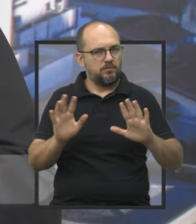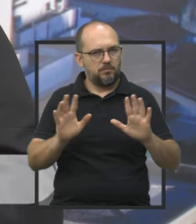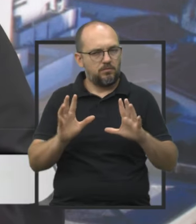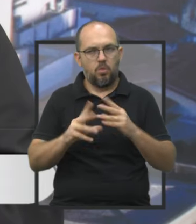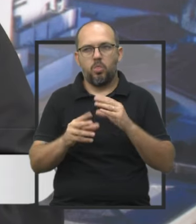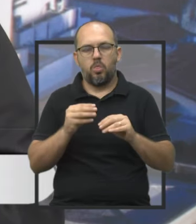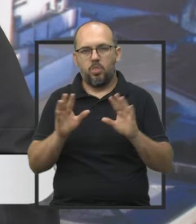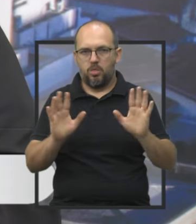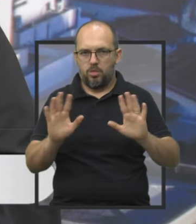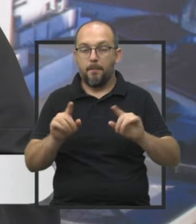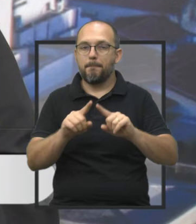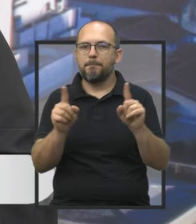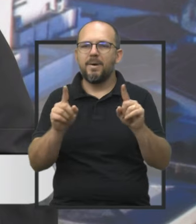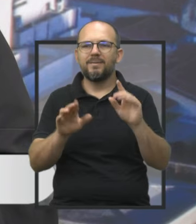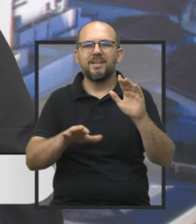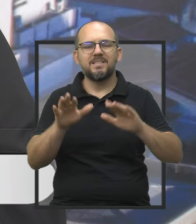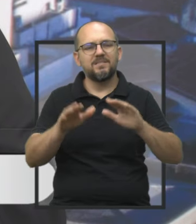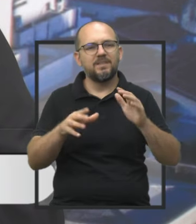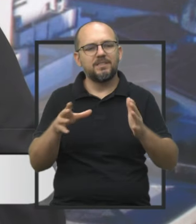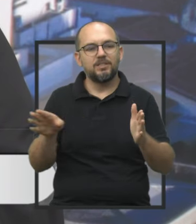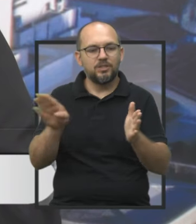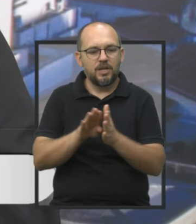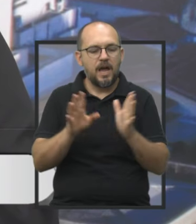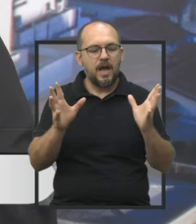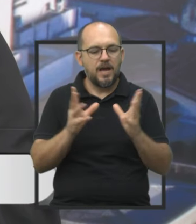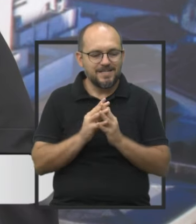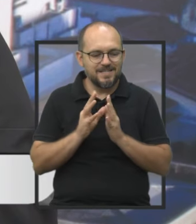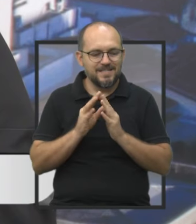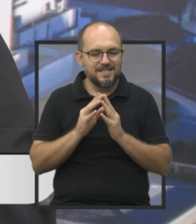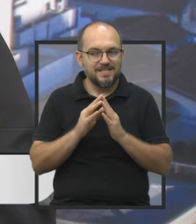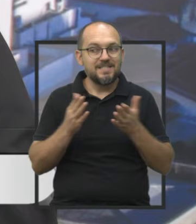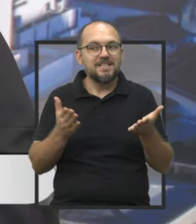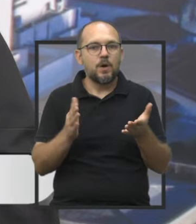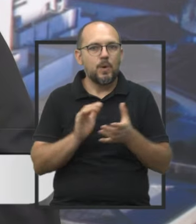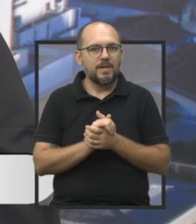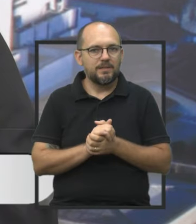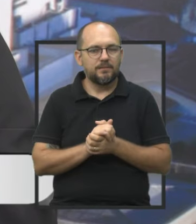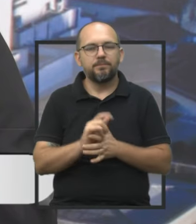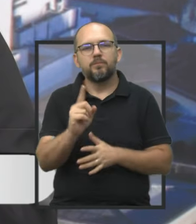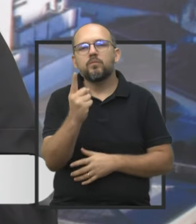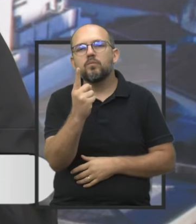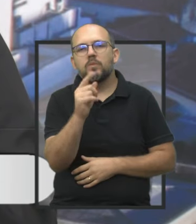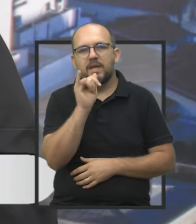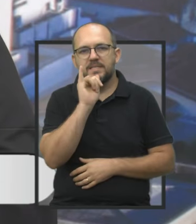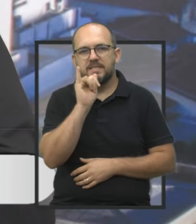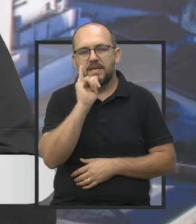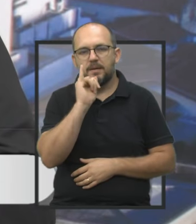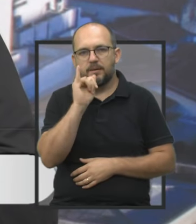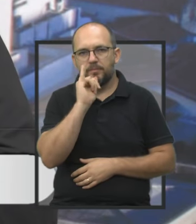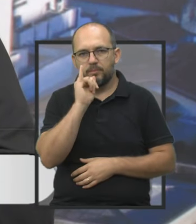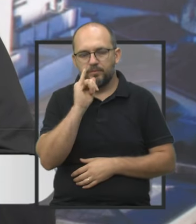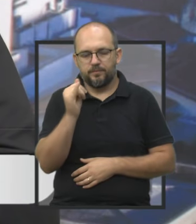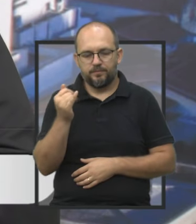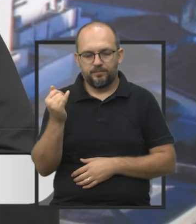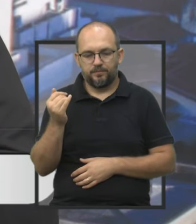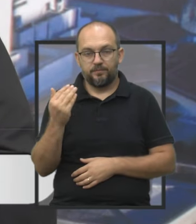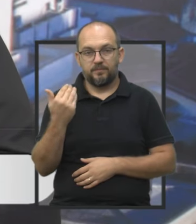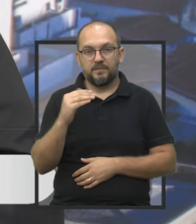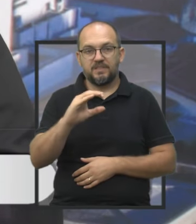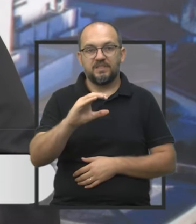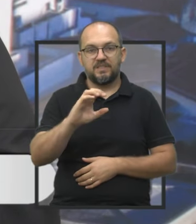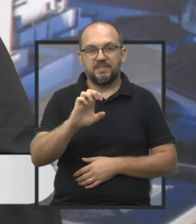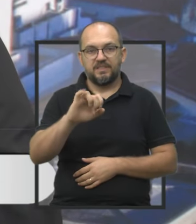é que a gente chega em determinada situação e depara, e agora? Vou trazer como exemplo a SEI